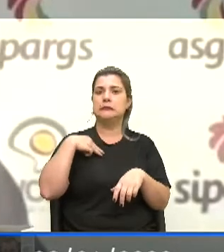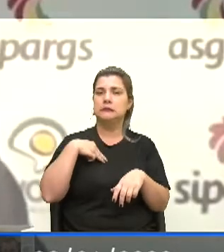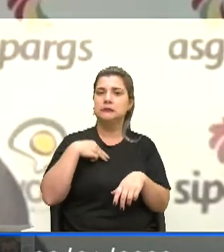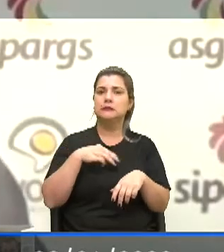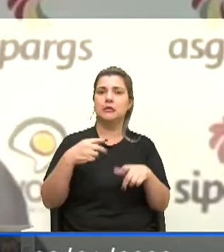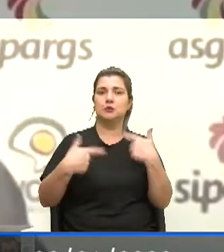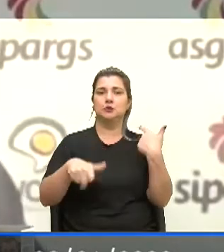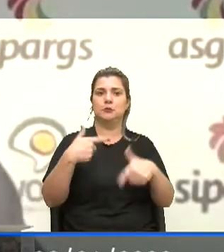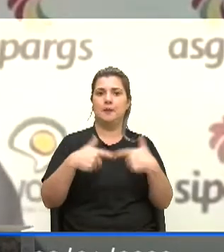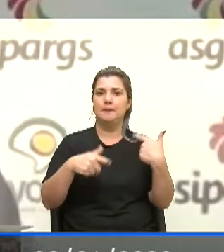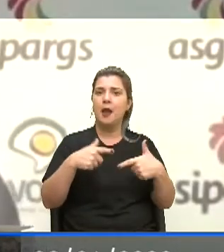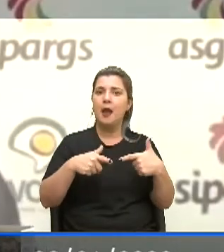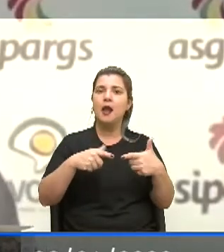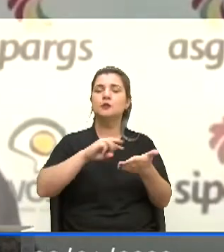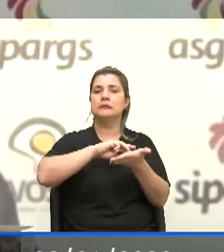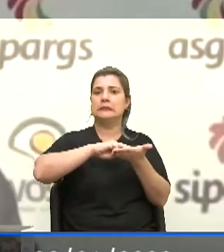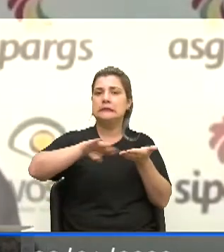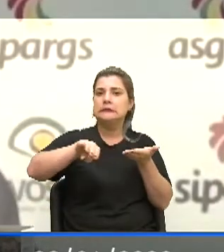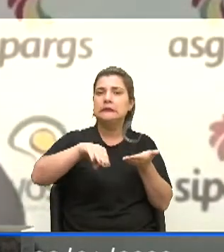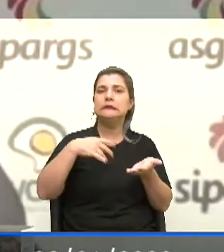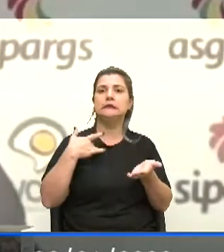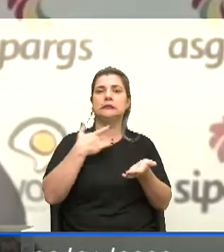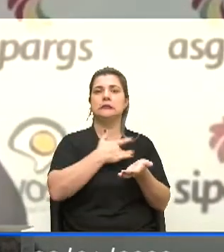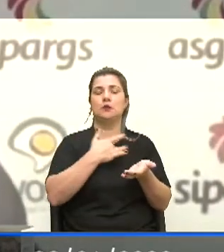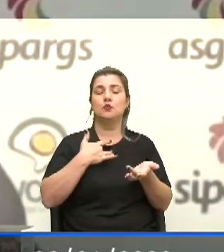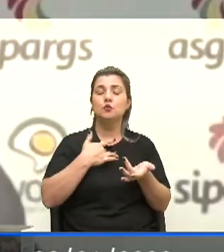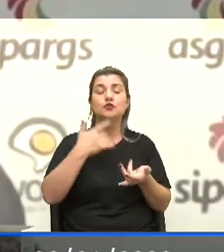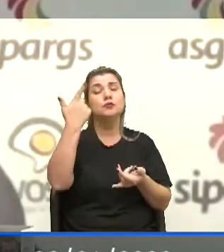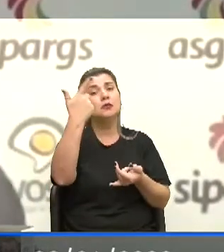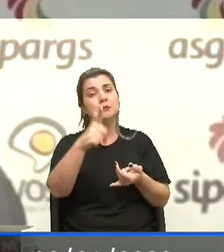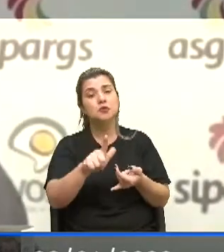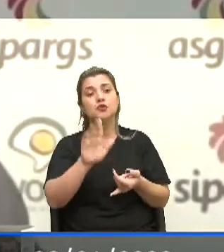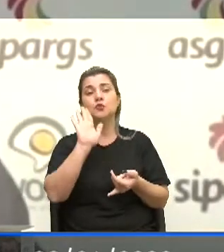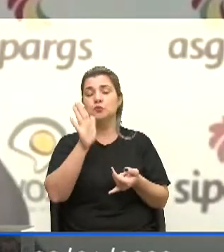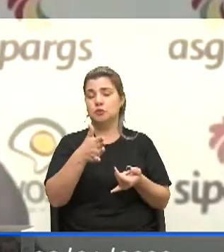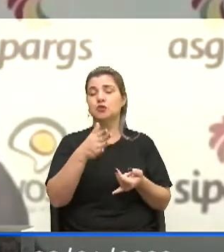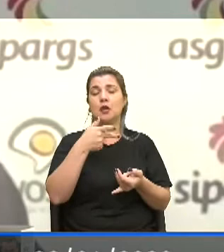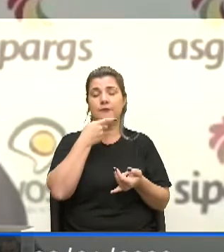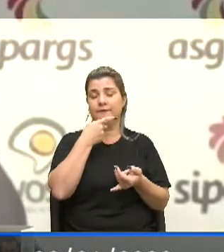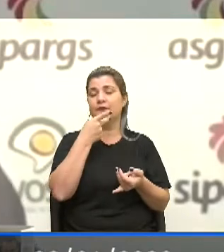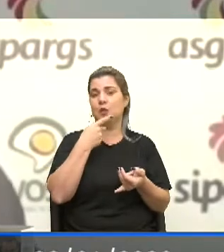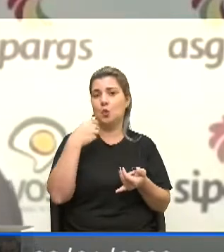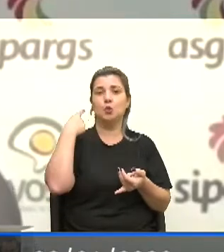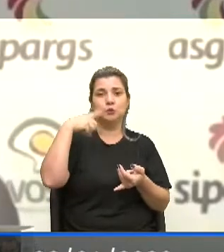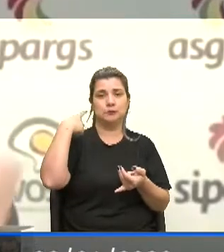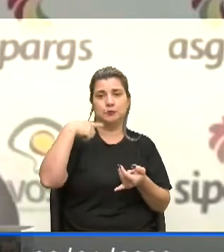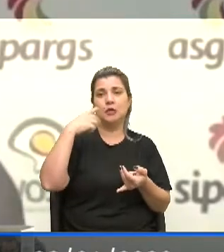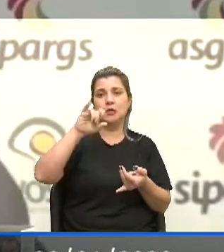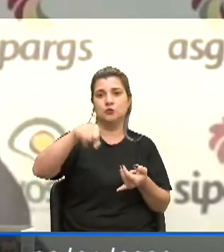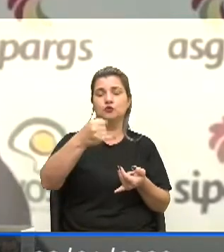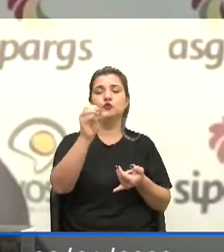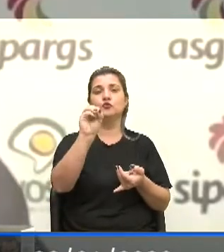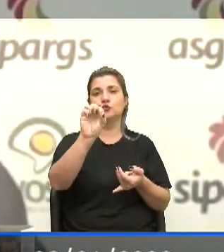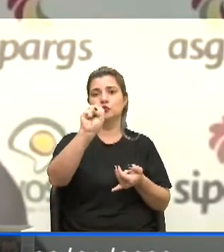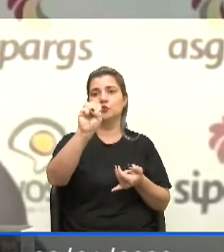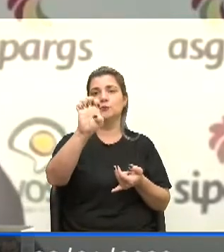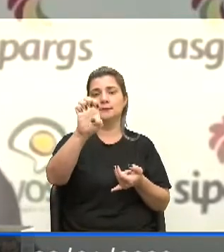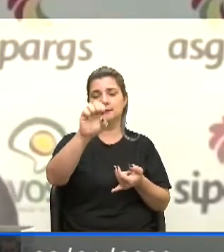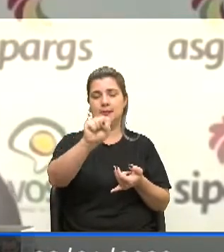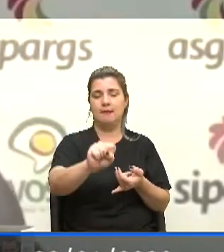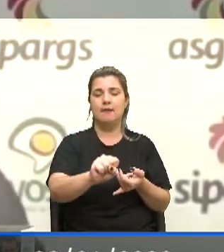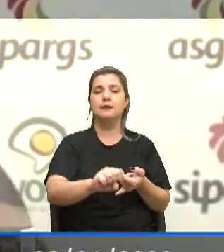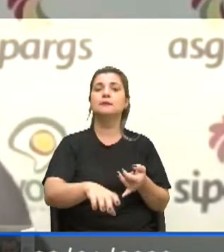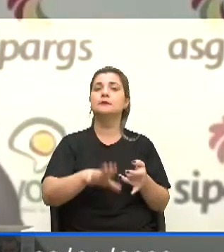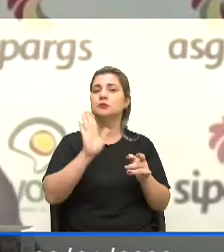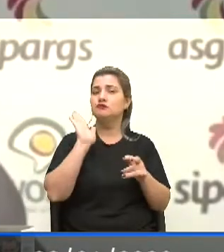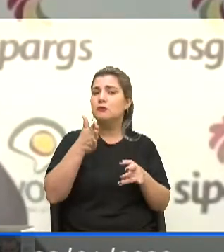Saúde, que eu acho que repetir tudo que o José Roberto já falou, acho que não precisa, porque já está bem explícito que